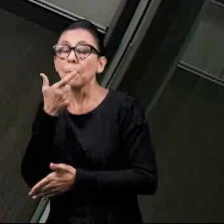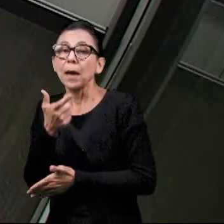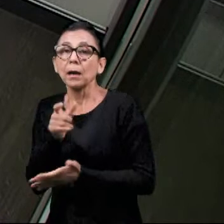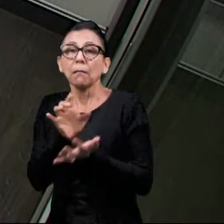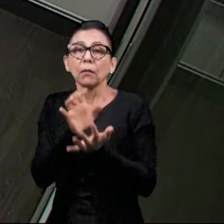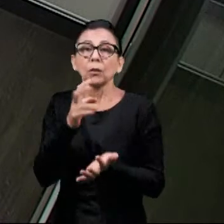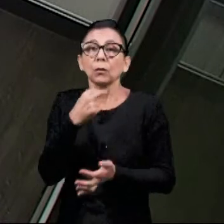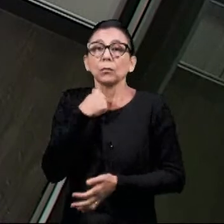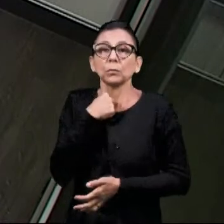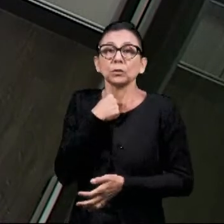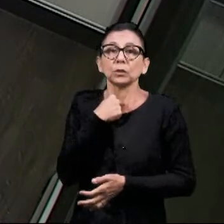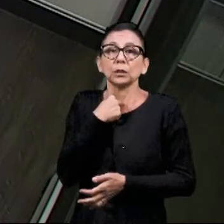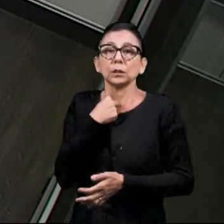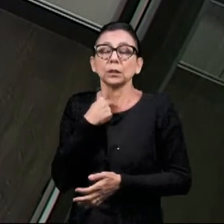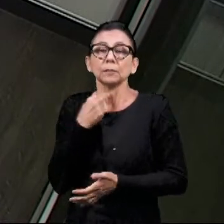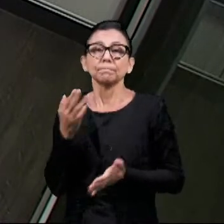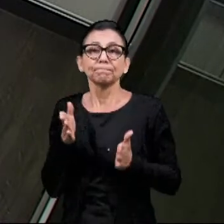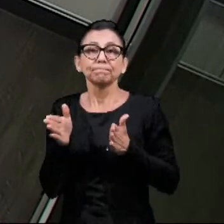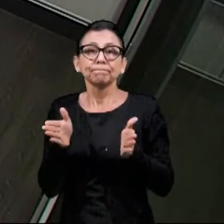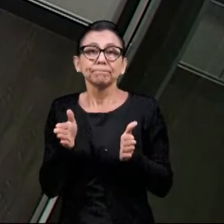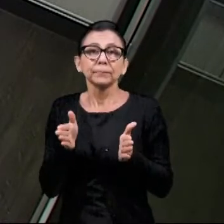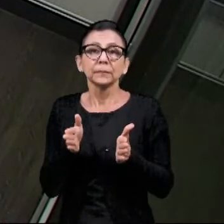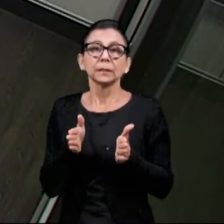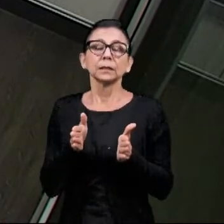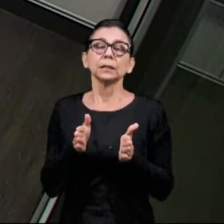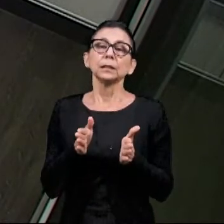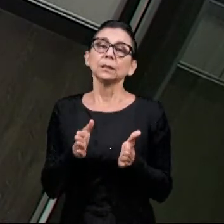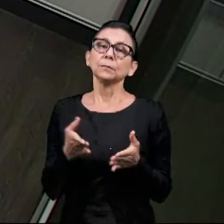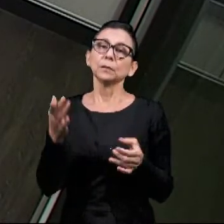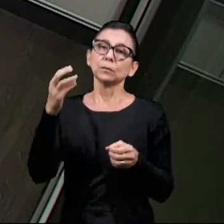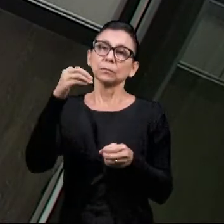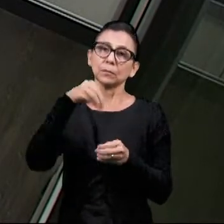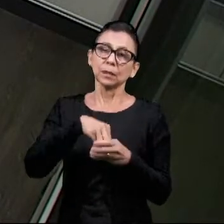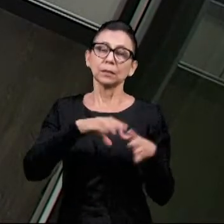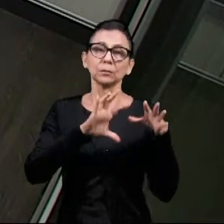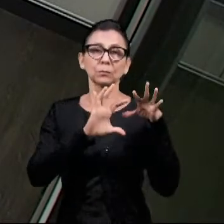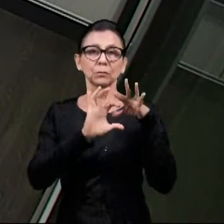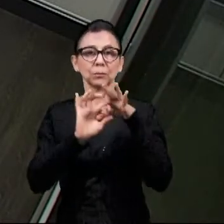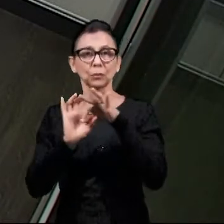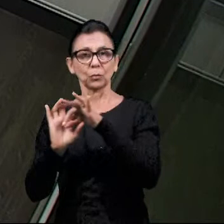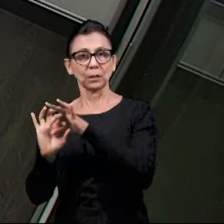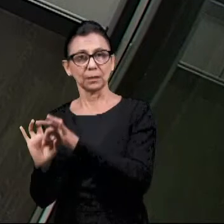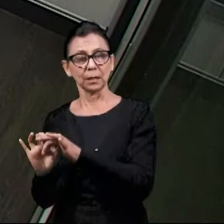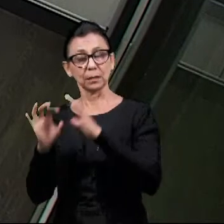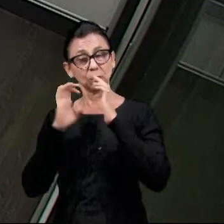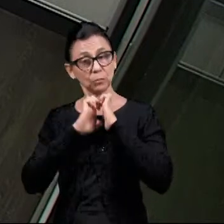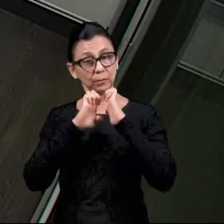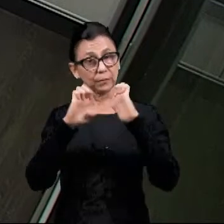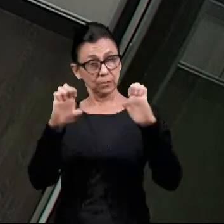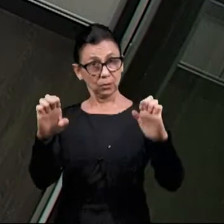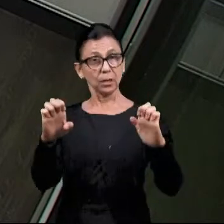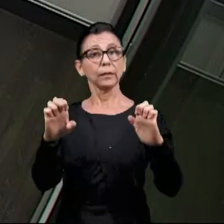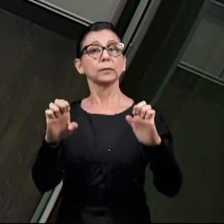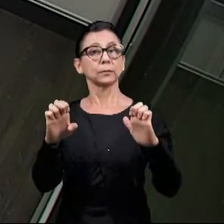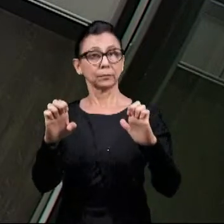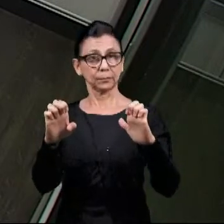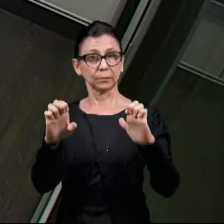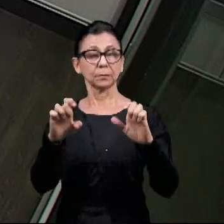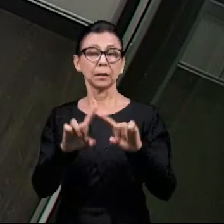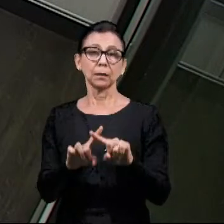coisas que estão dentro do contexto, né, do evangélico, mas